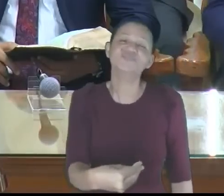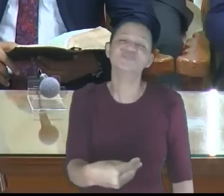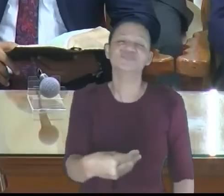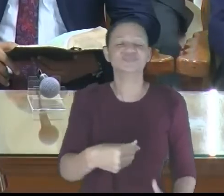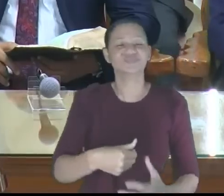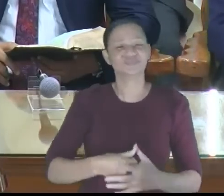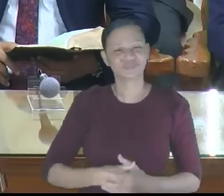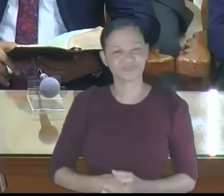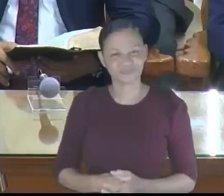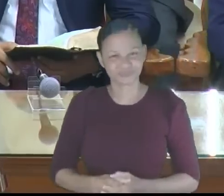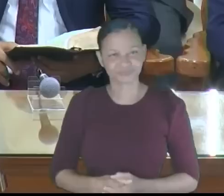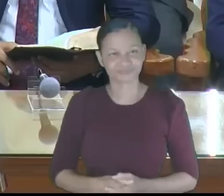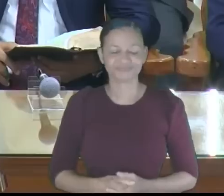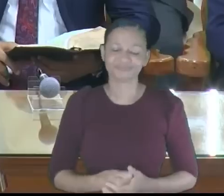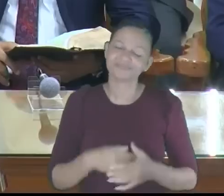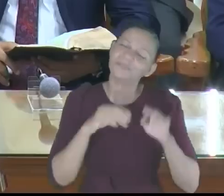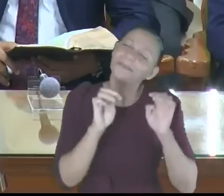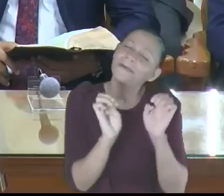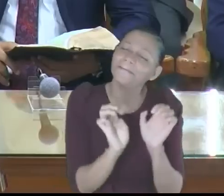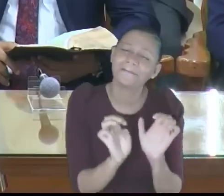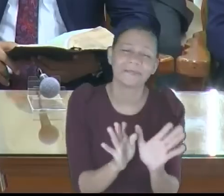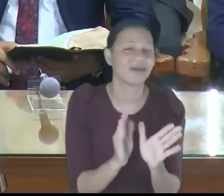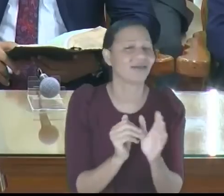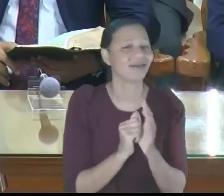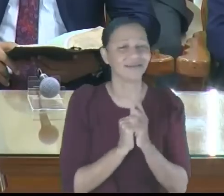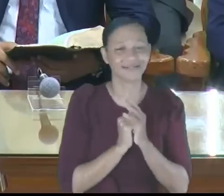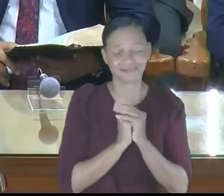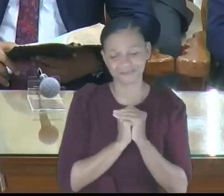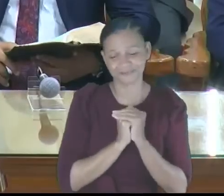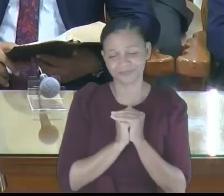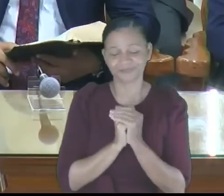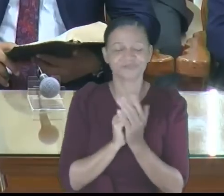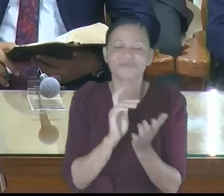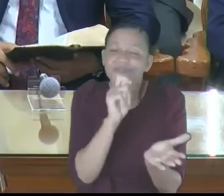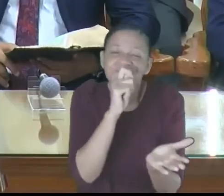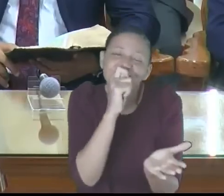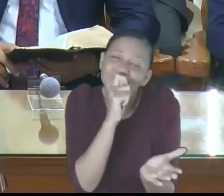Filhinho, meu bem, meu cravo,